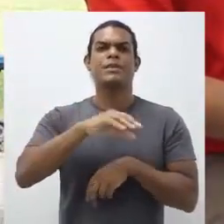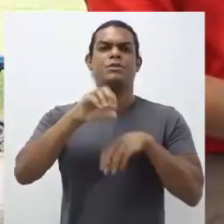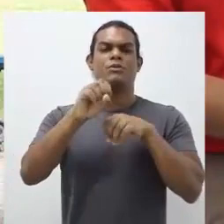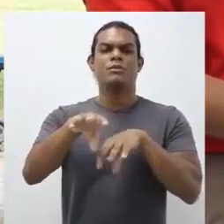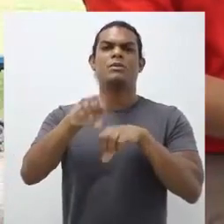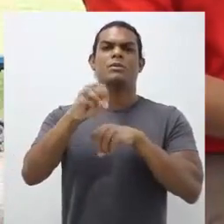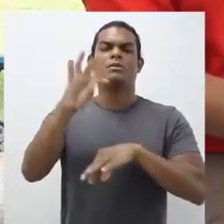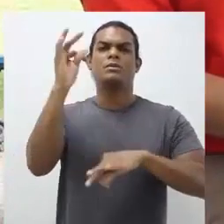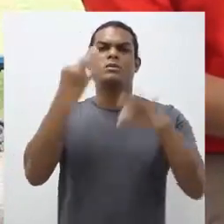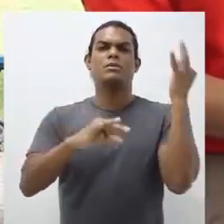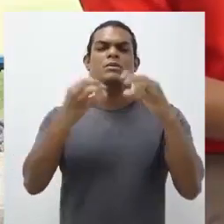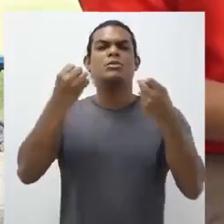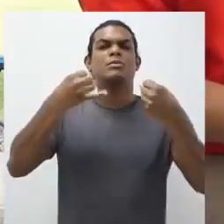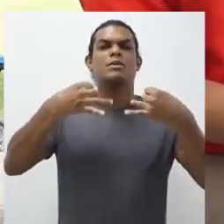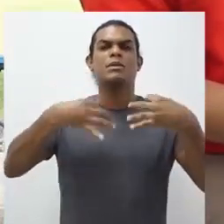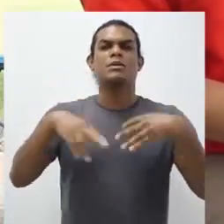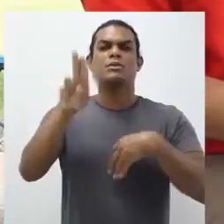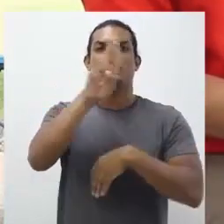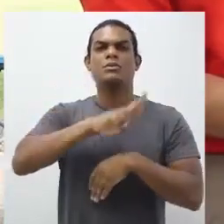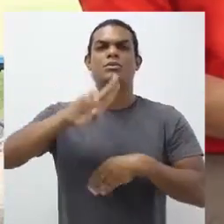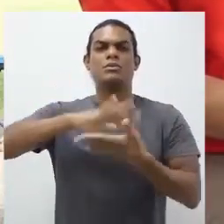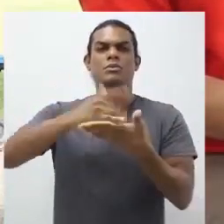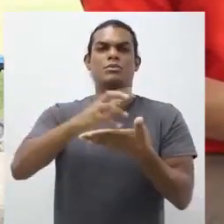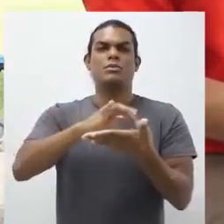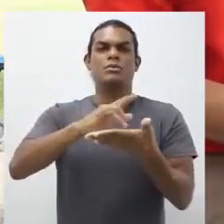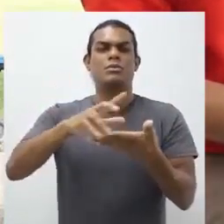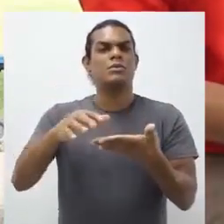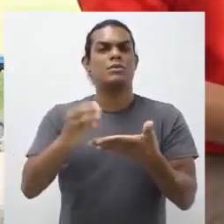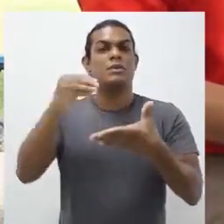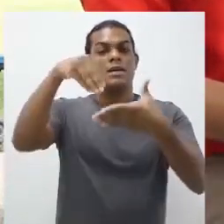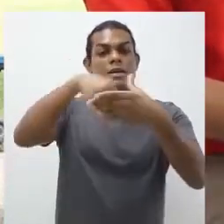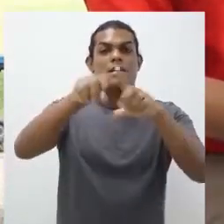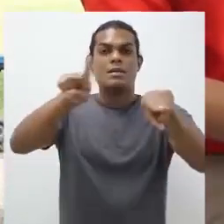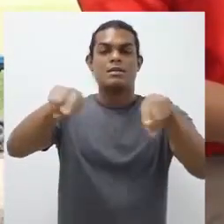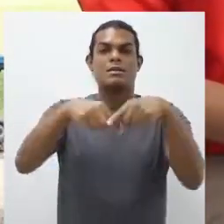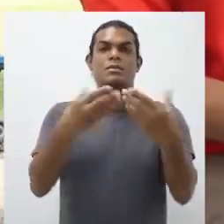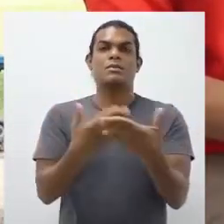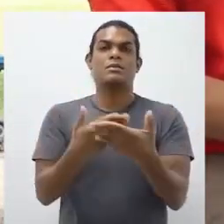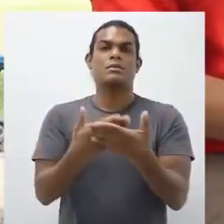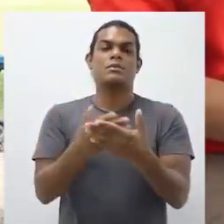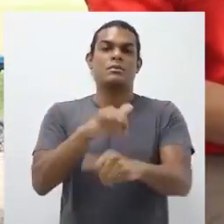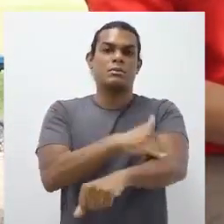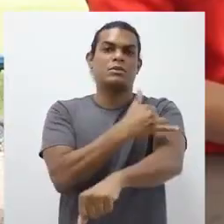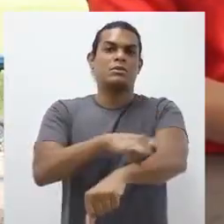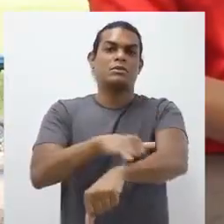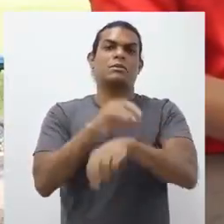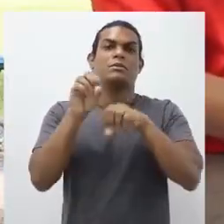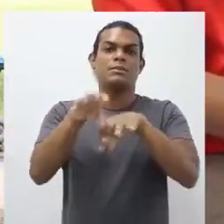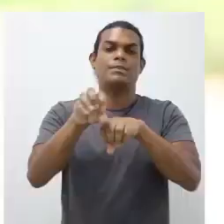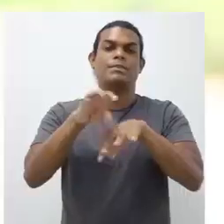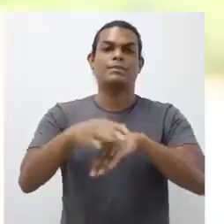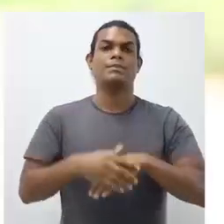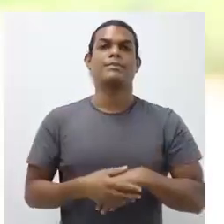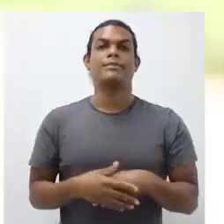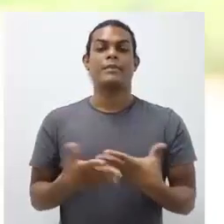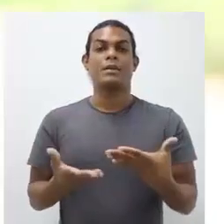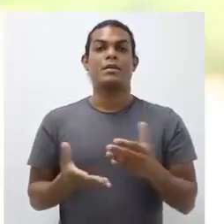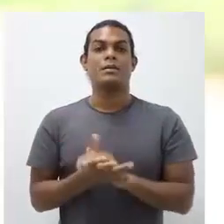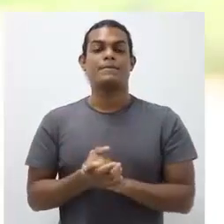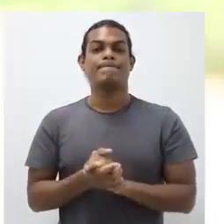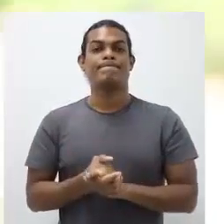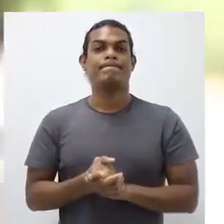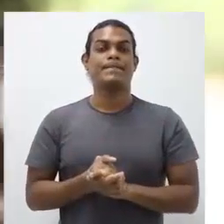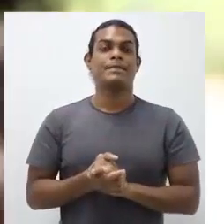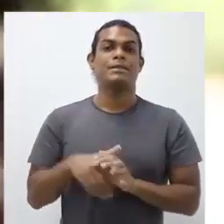nos fale em relação ao uso dos dispositivos móveis como recurso na sala de aula, como recurso para a aprendizagem. Deise, uma